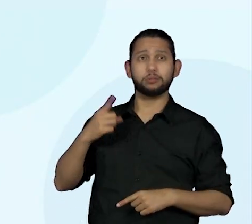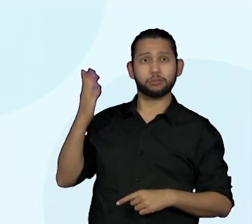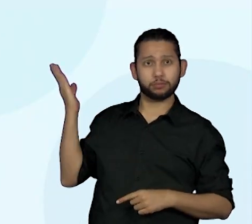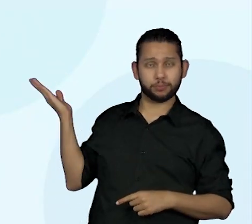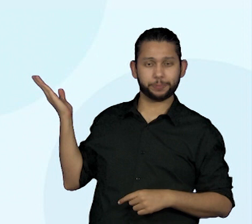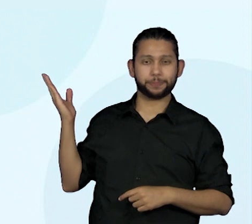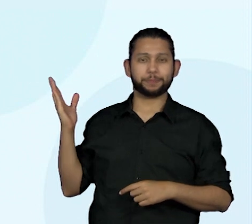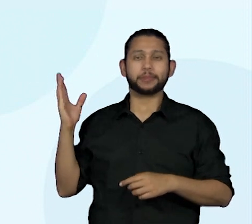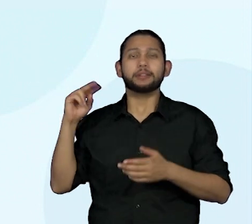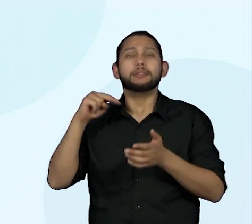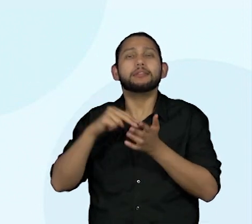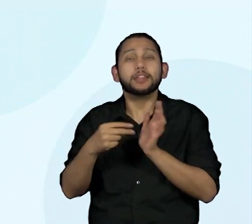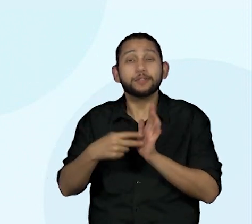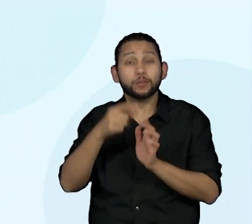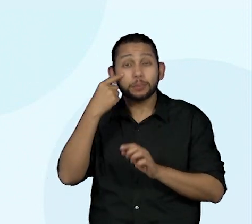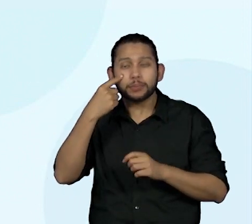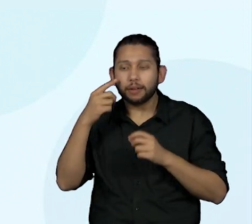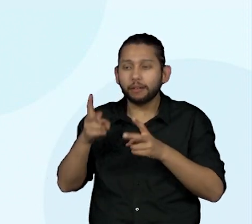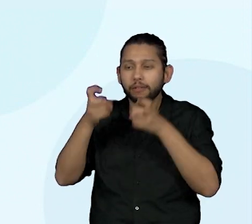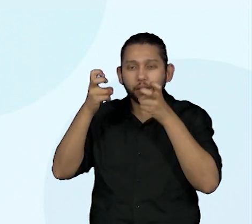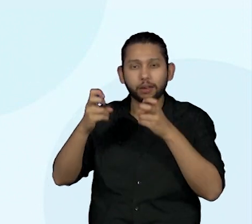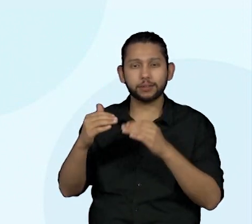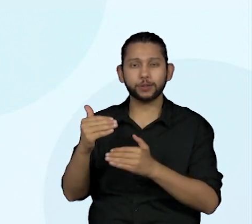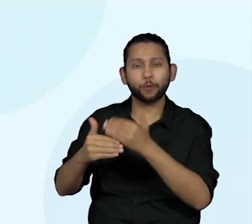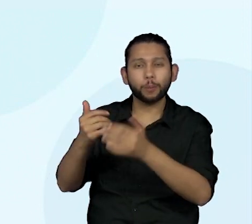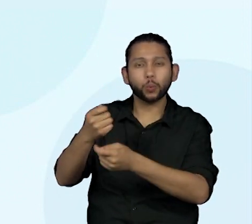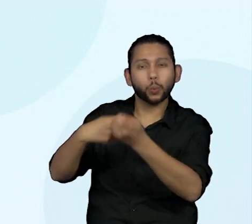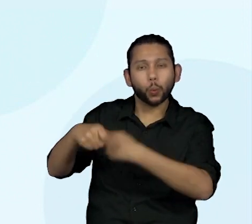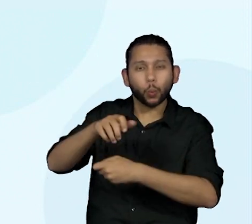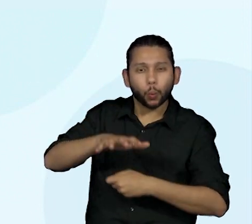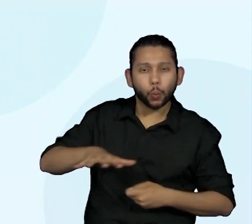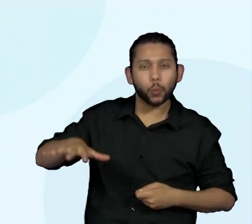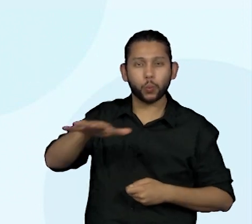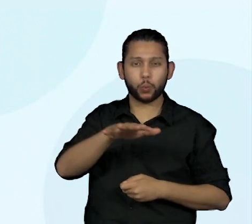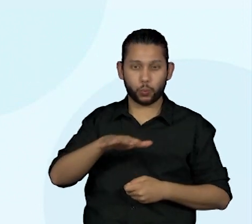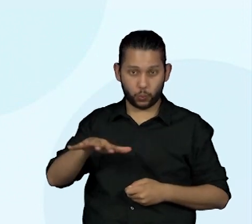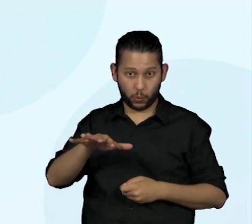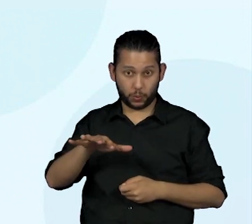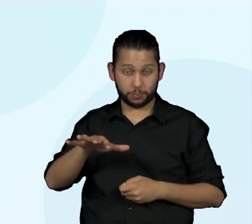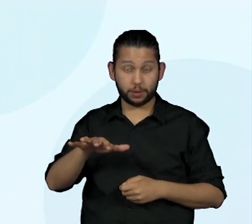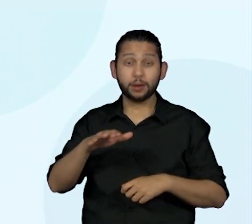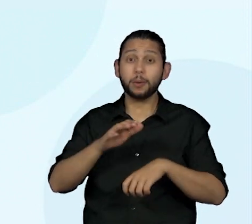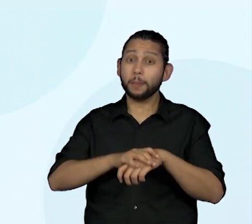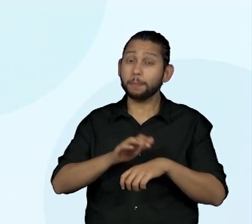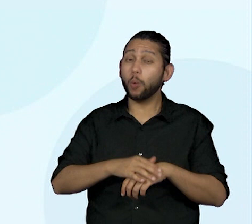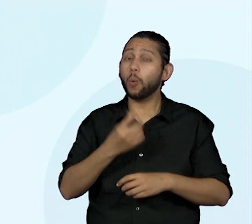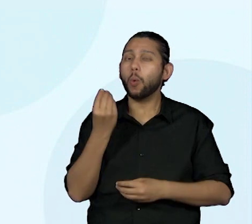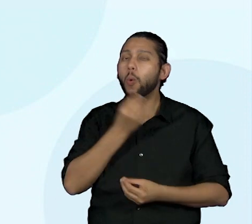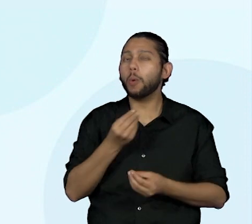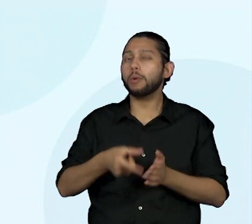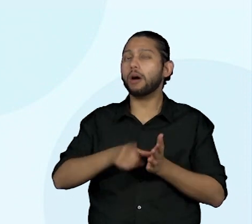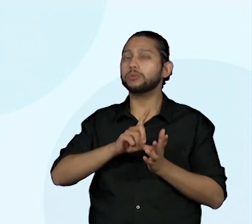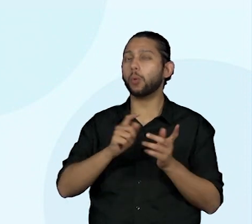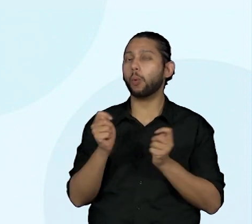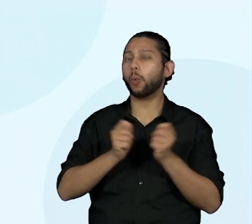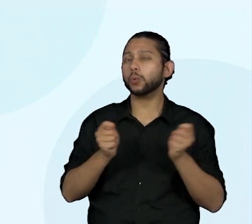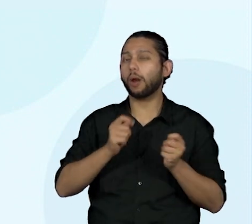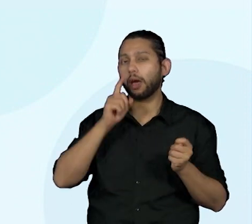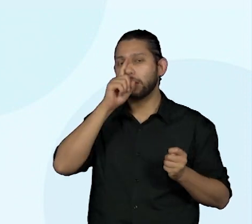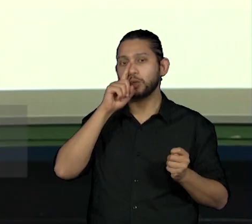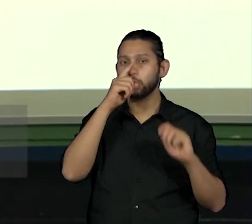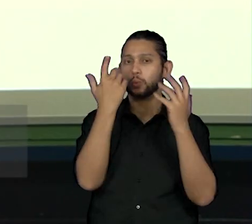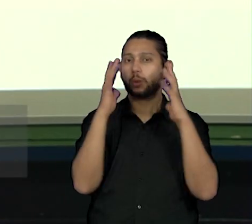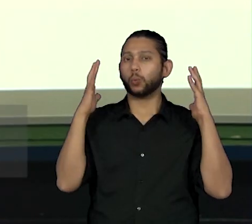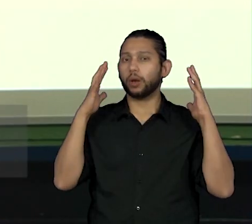de desenvolvimento econômico e social às maneiras de realizar o controle preventivo de riscos